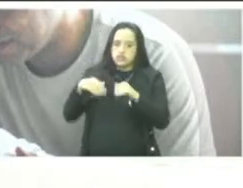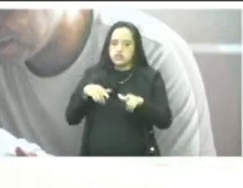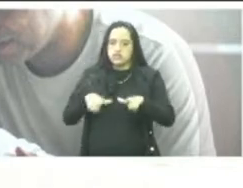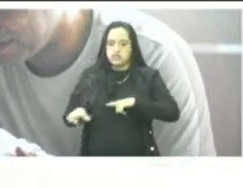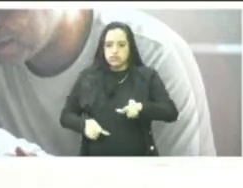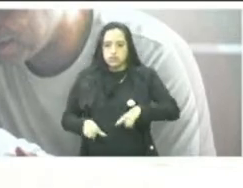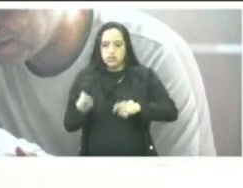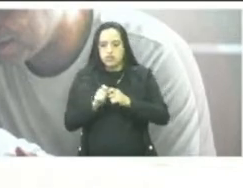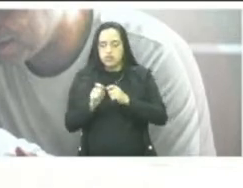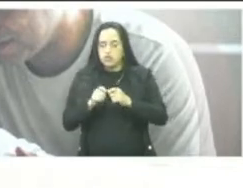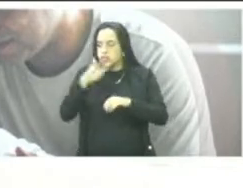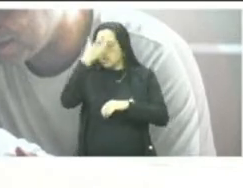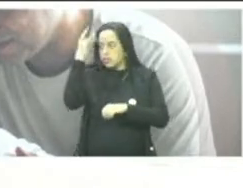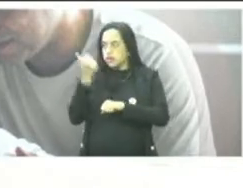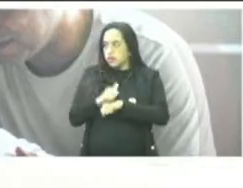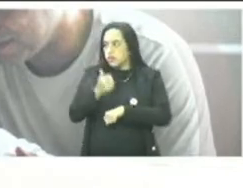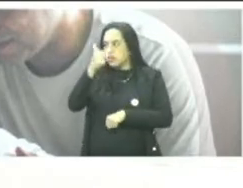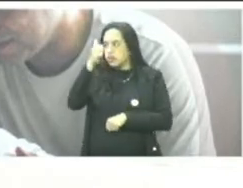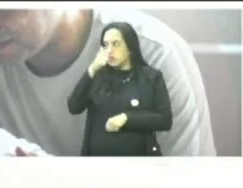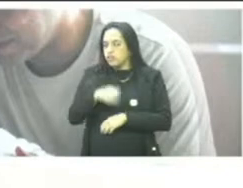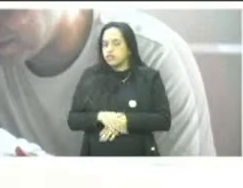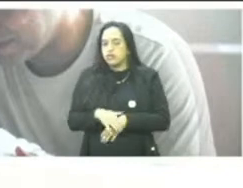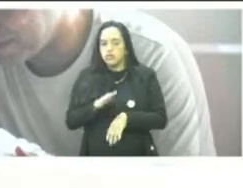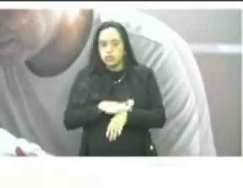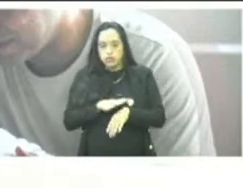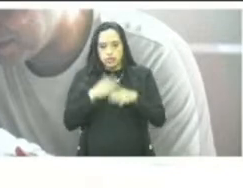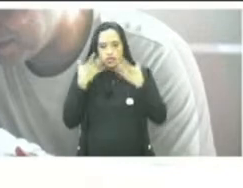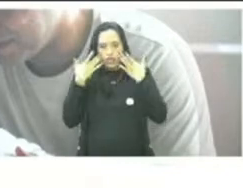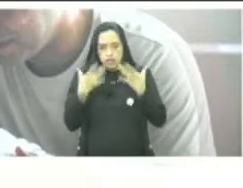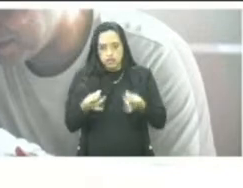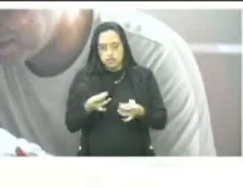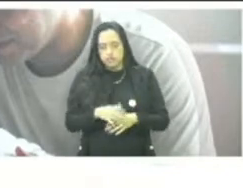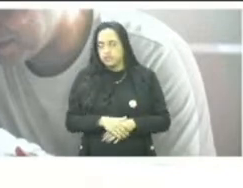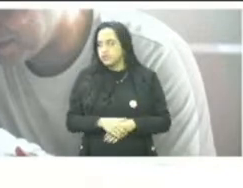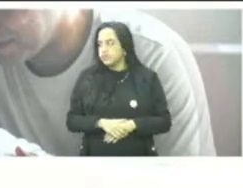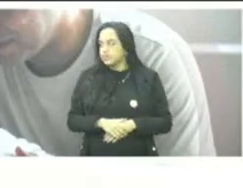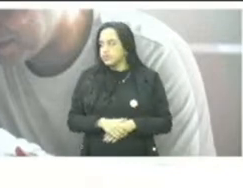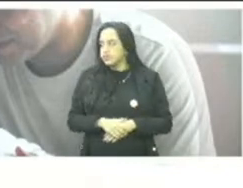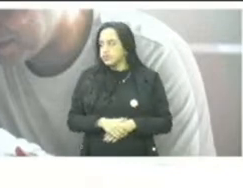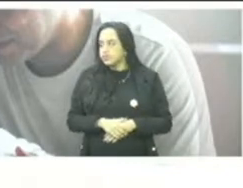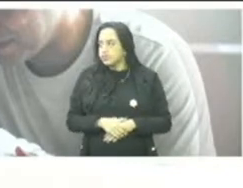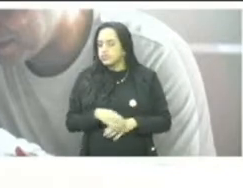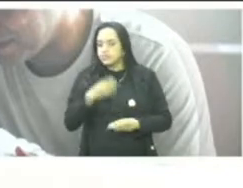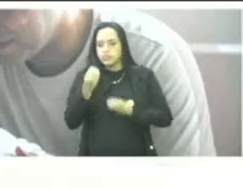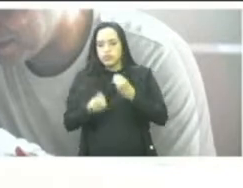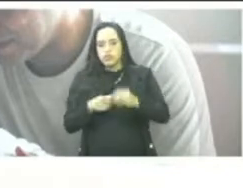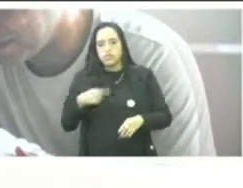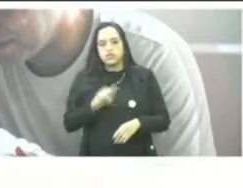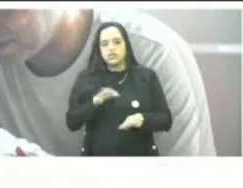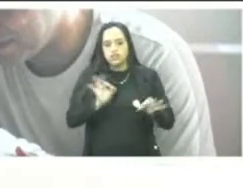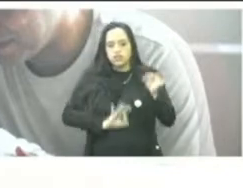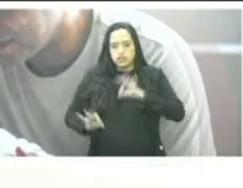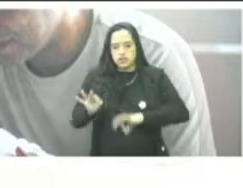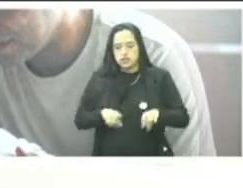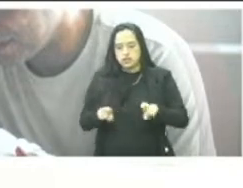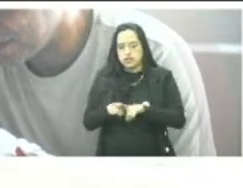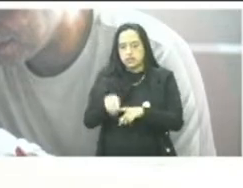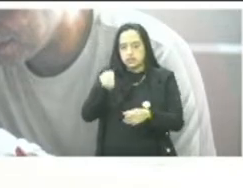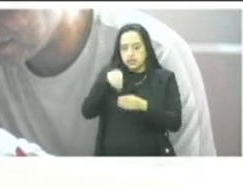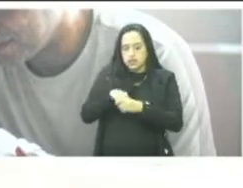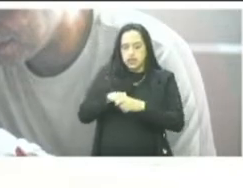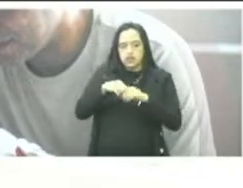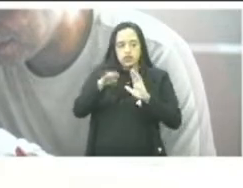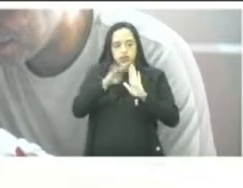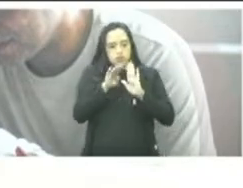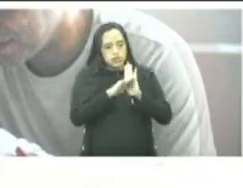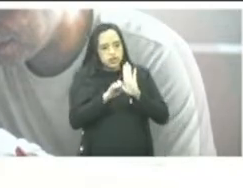pelo profissional no momento do atendimento, né? Como é que a gente organiza também dentro do prontuário esses processos